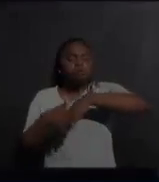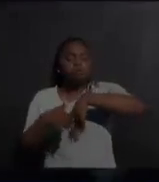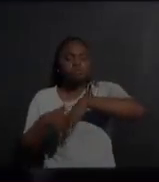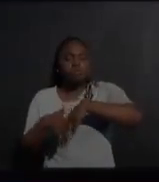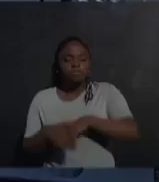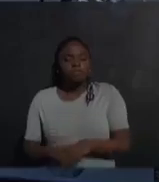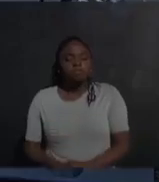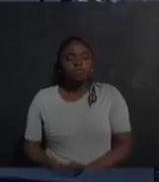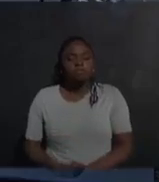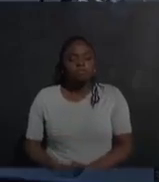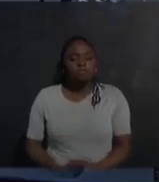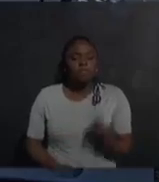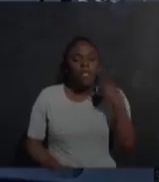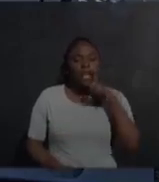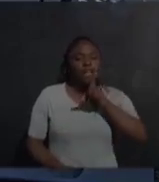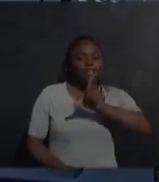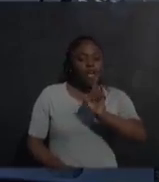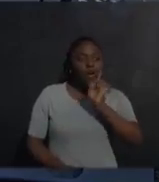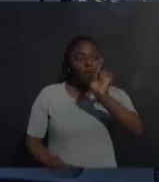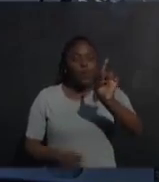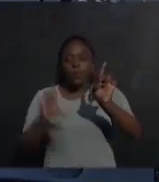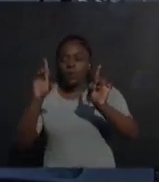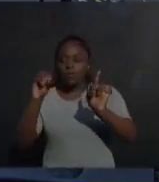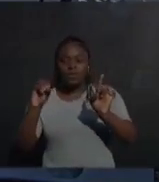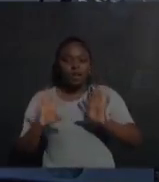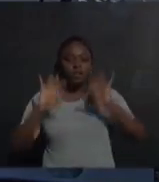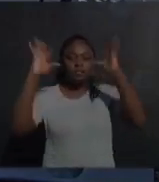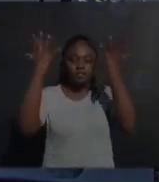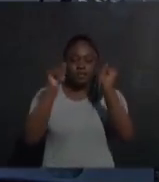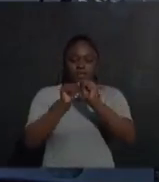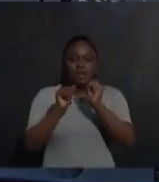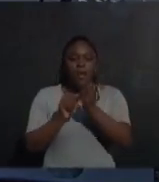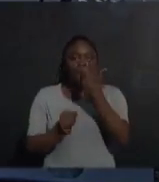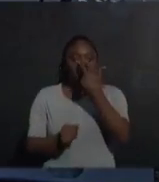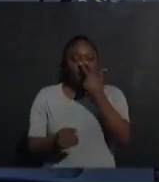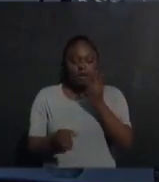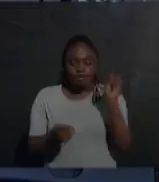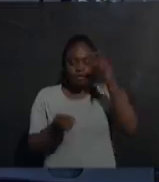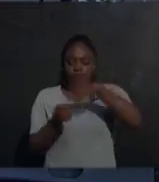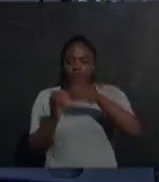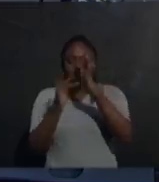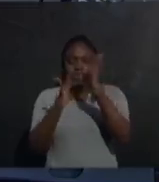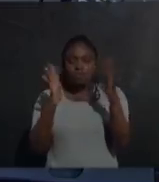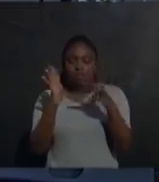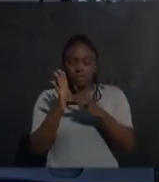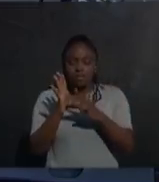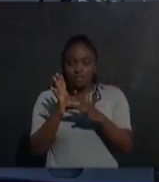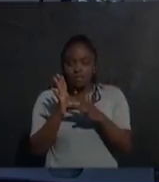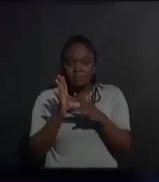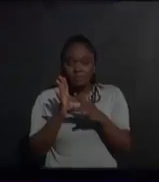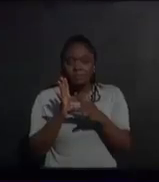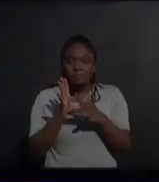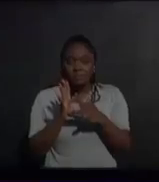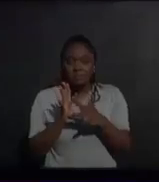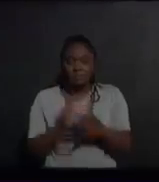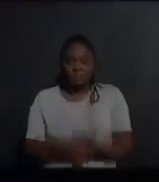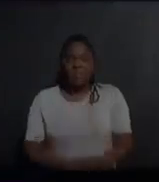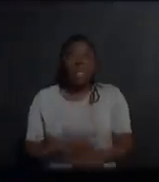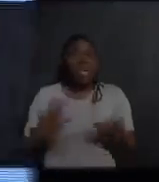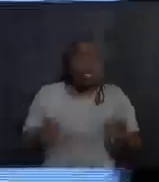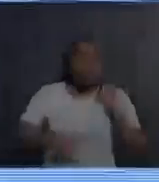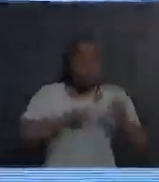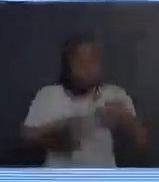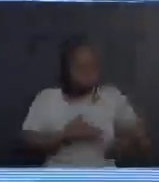de 6-0, faz uma festa miserável. Parece que é a volta de Jesus. Hã? Há um